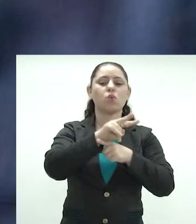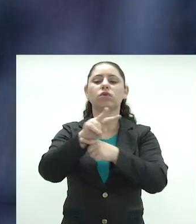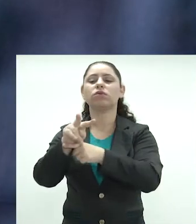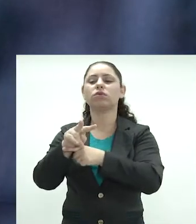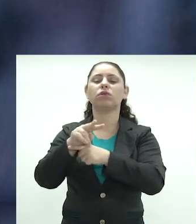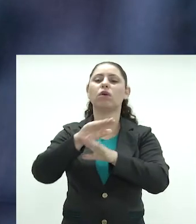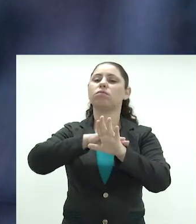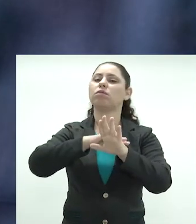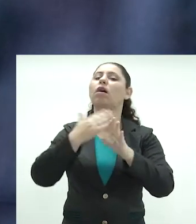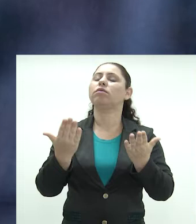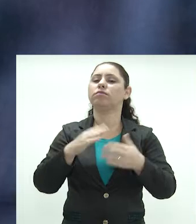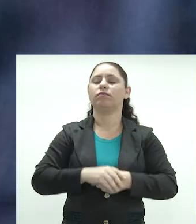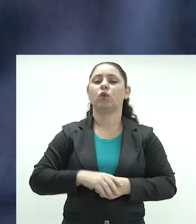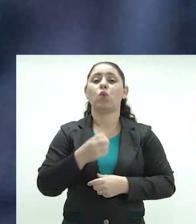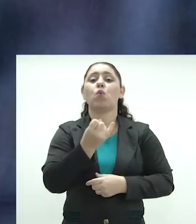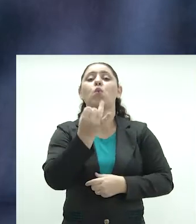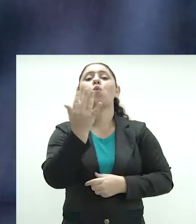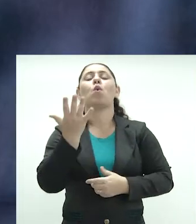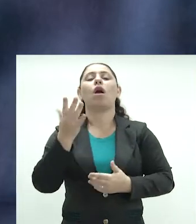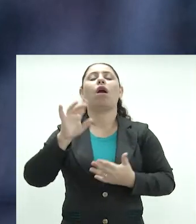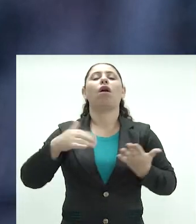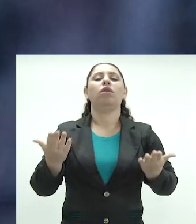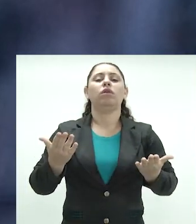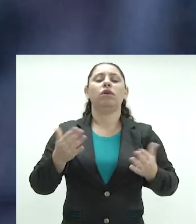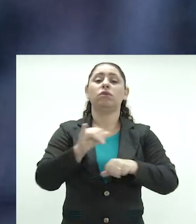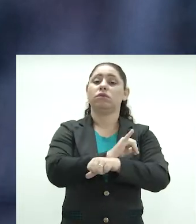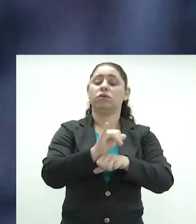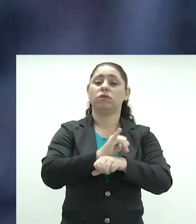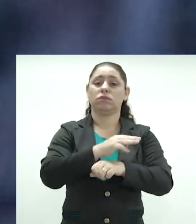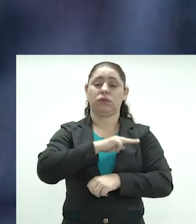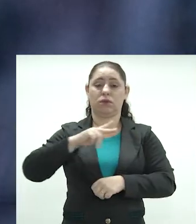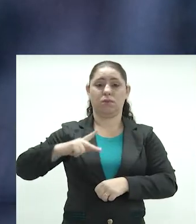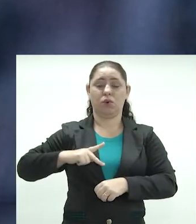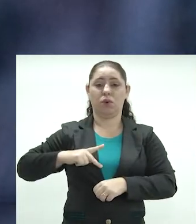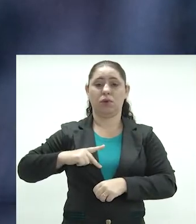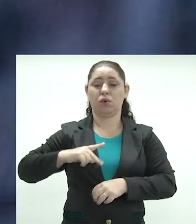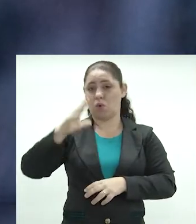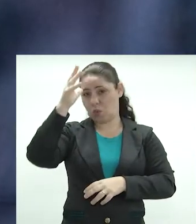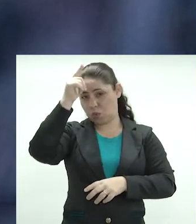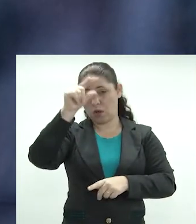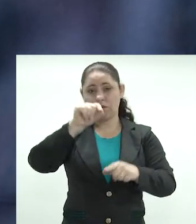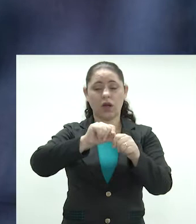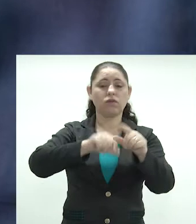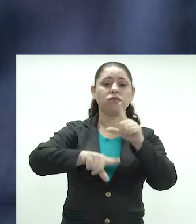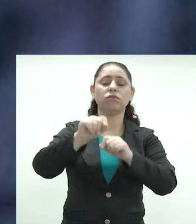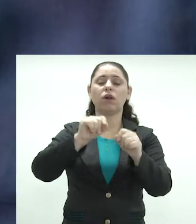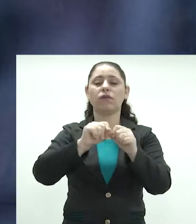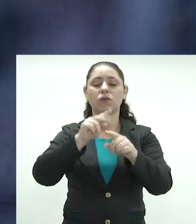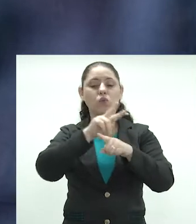pública, fiscalizando como é a sua missão. Queria saber quais são as iniciativas que o Ministério Público tomou justamente